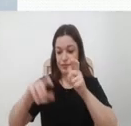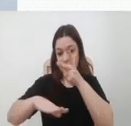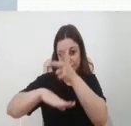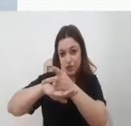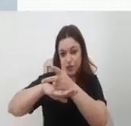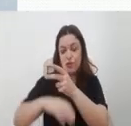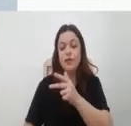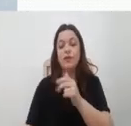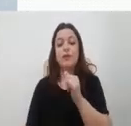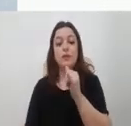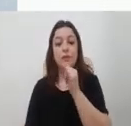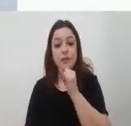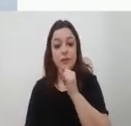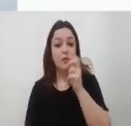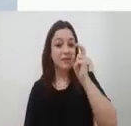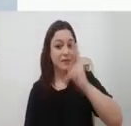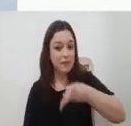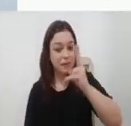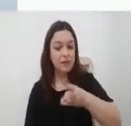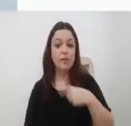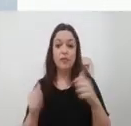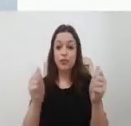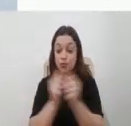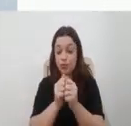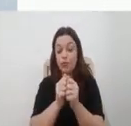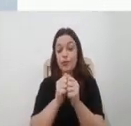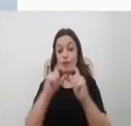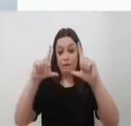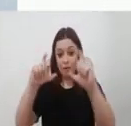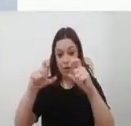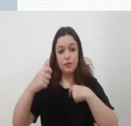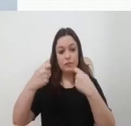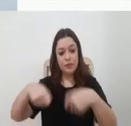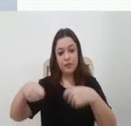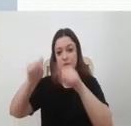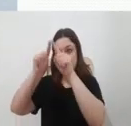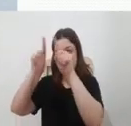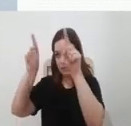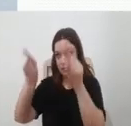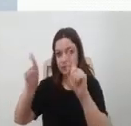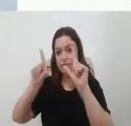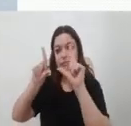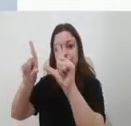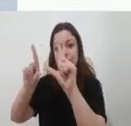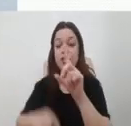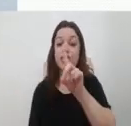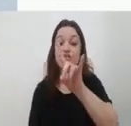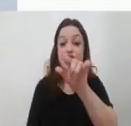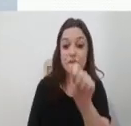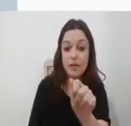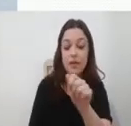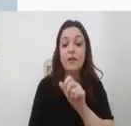esse registro. Então, sempre com a foto a gente deve colocar uma identificação,